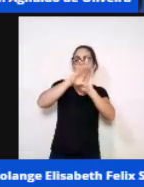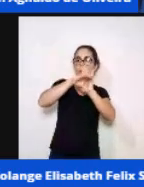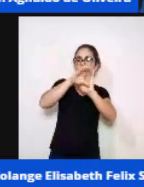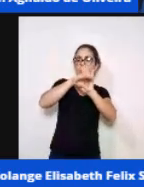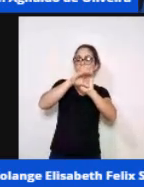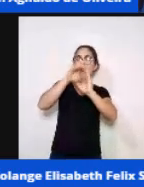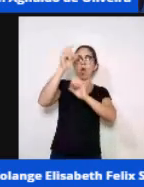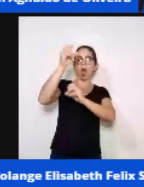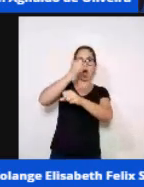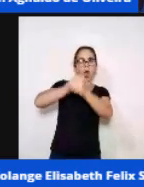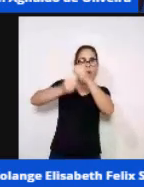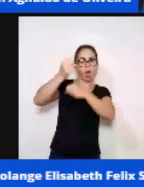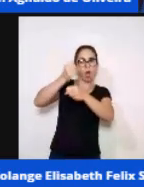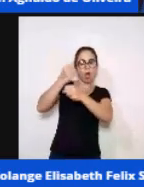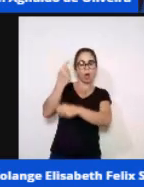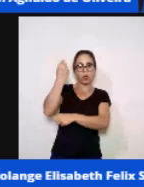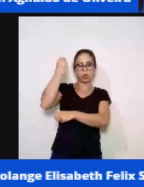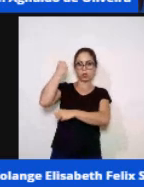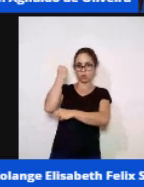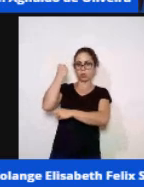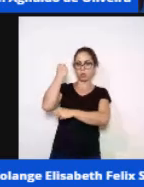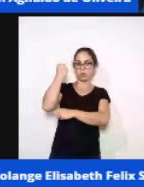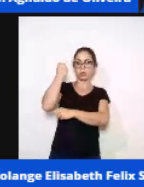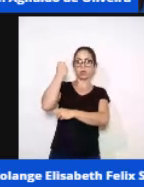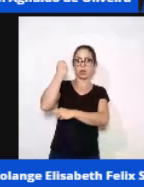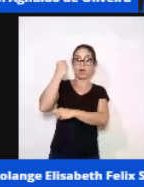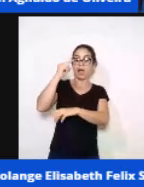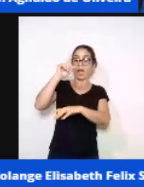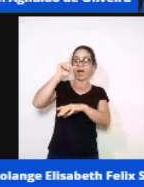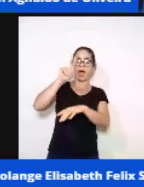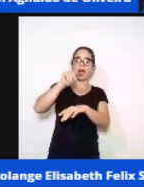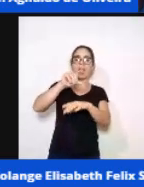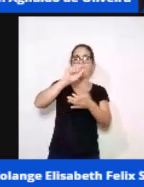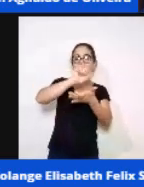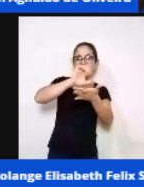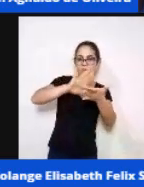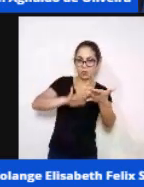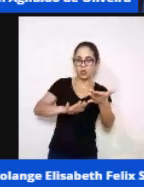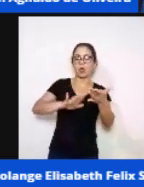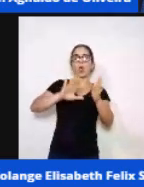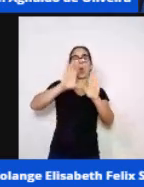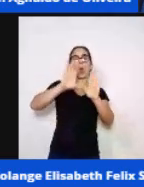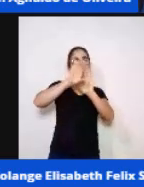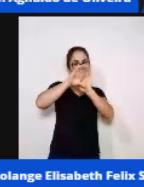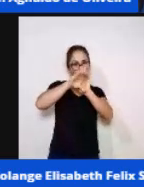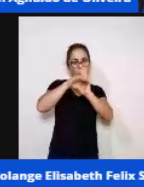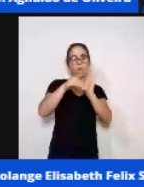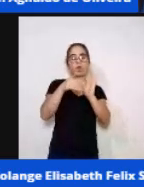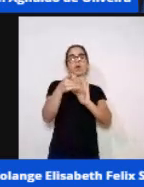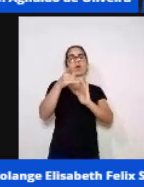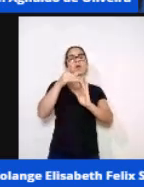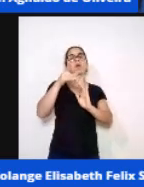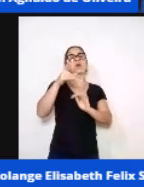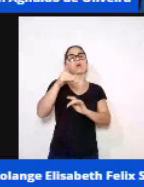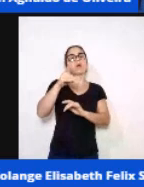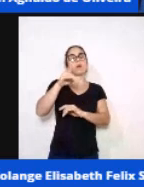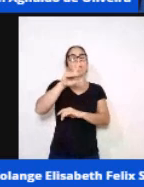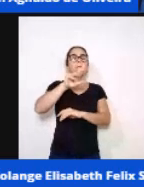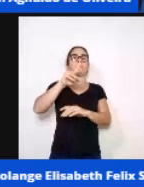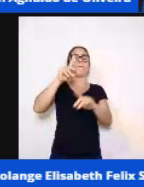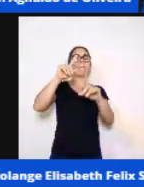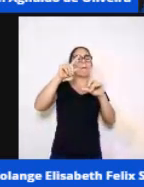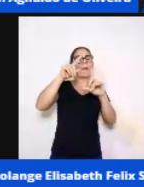aquela atividade especificamente, ela trabalha com o conceito de propriedade de potência e propriedade de raiz. Ele é um